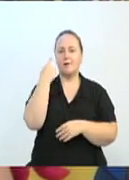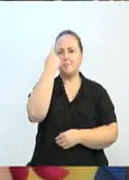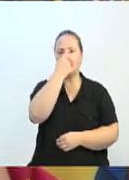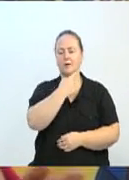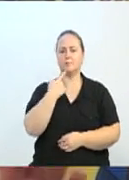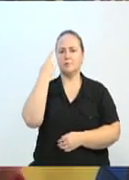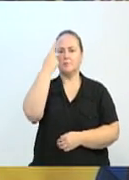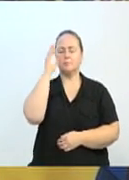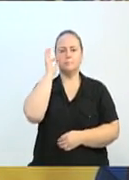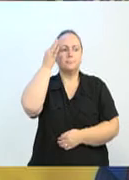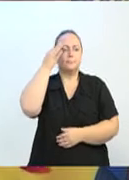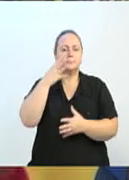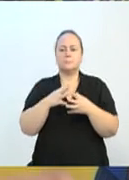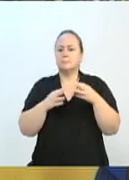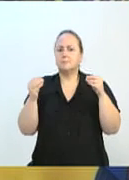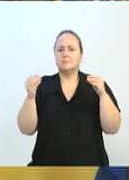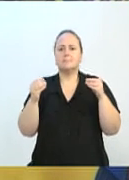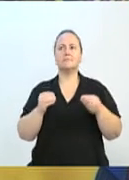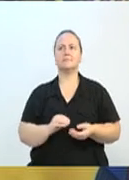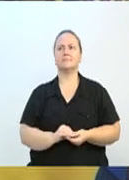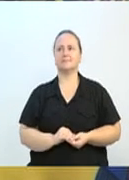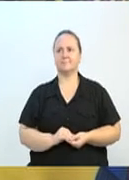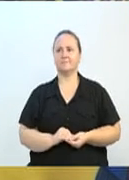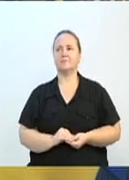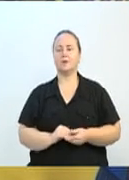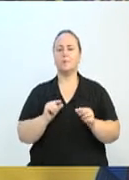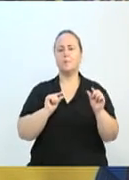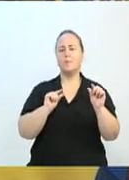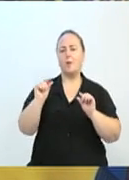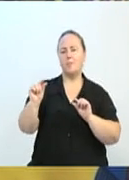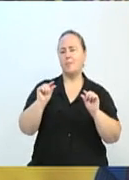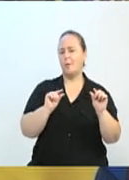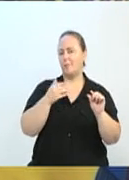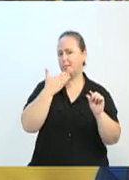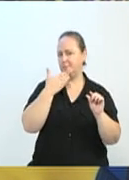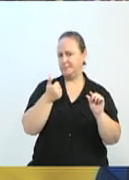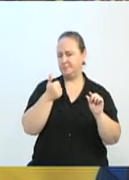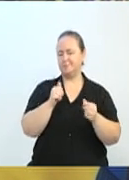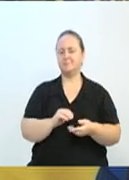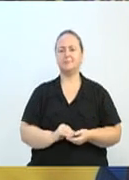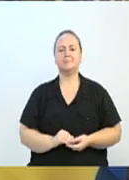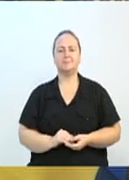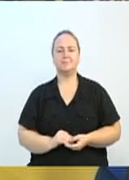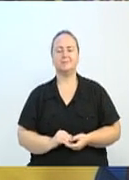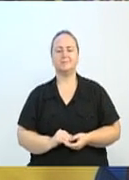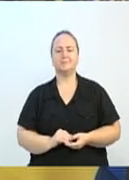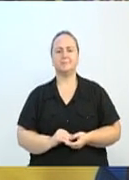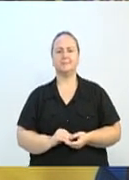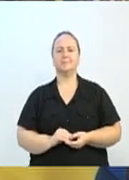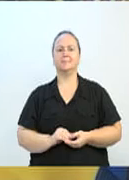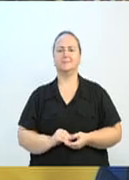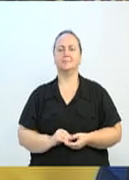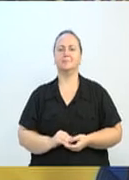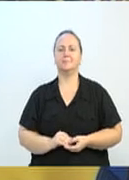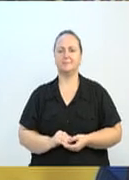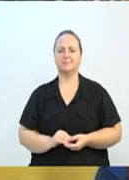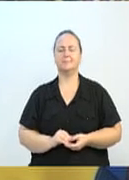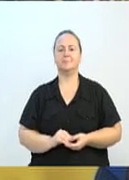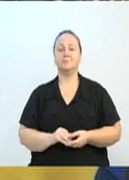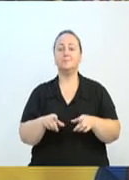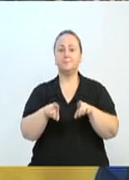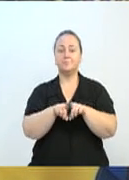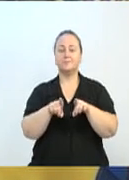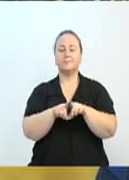duas horas passa voando a gente faz em duas etapas necessárias e também participei a convite da amiga